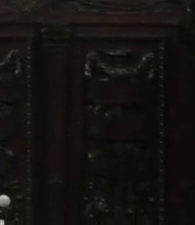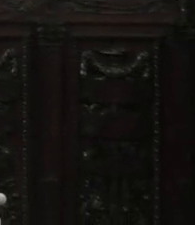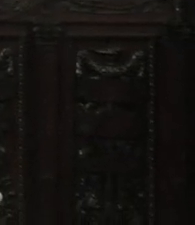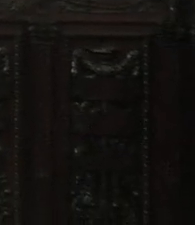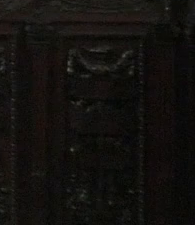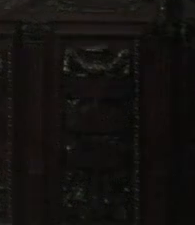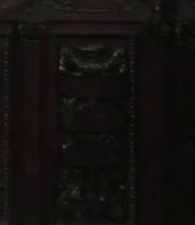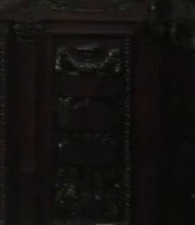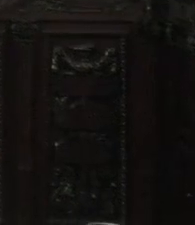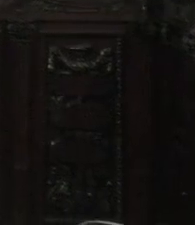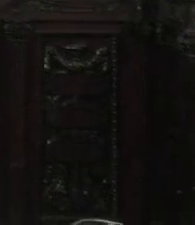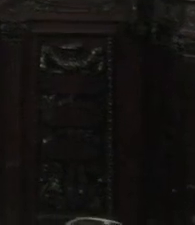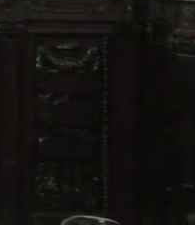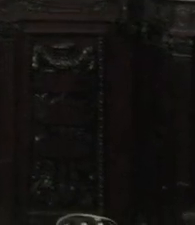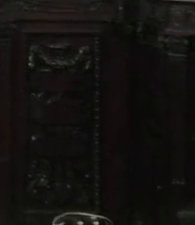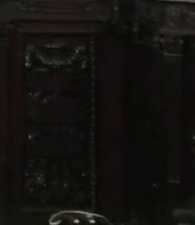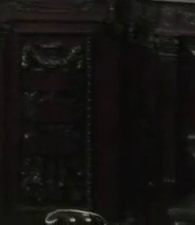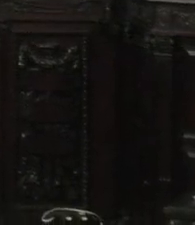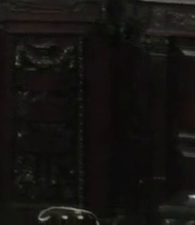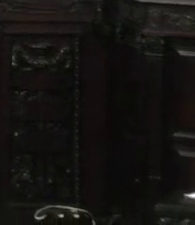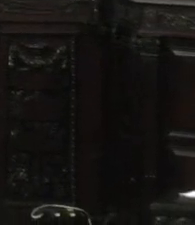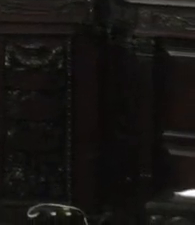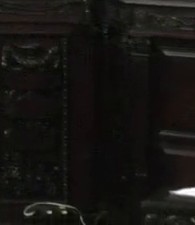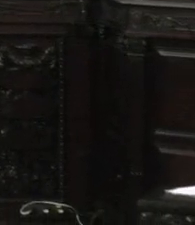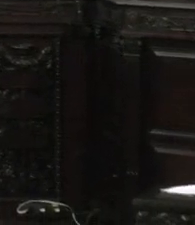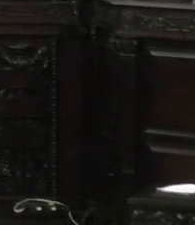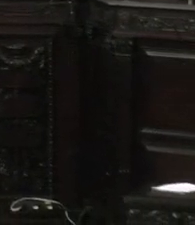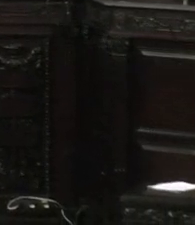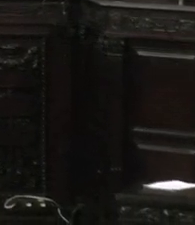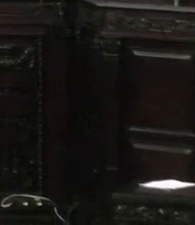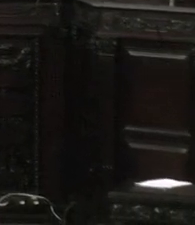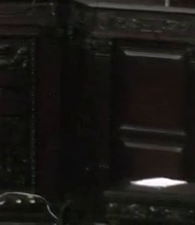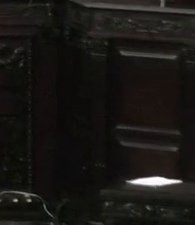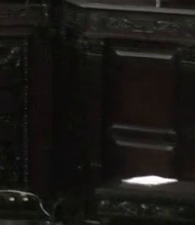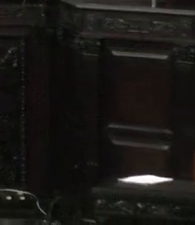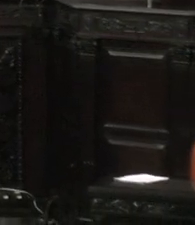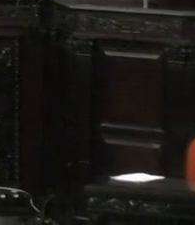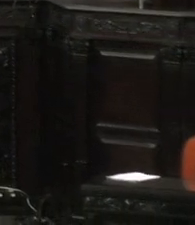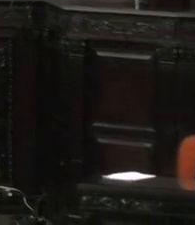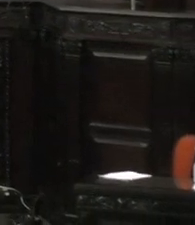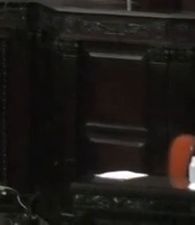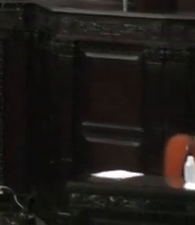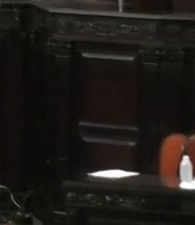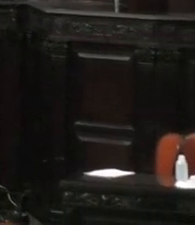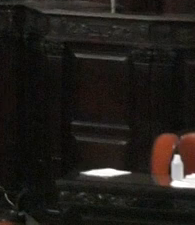Ah tá E aí